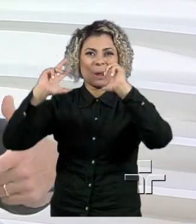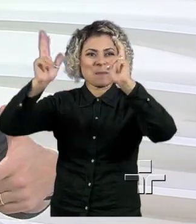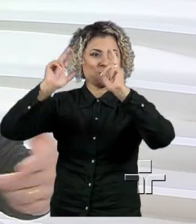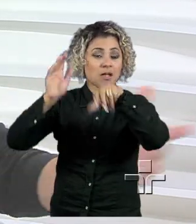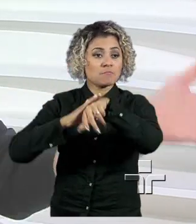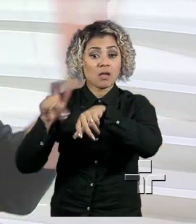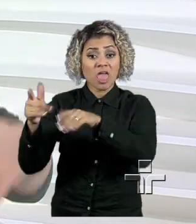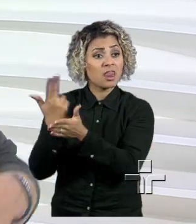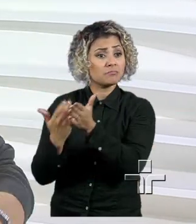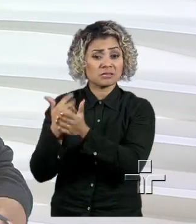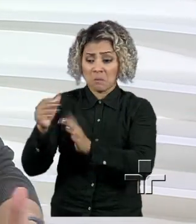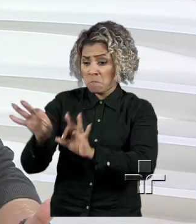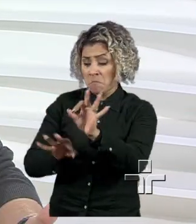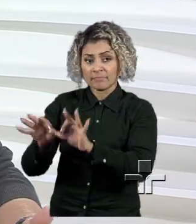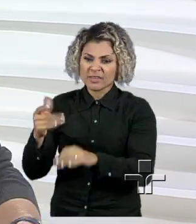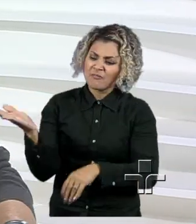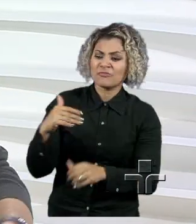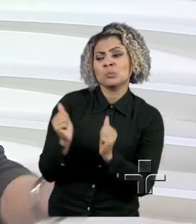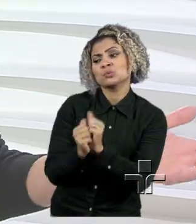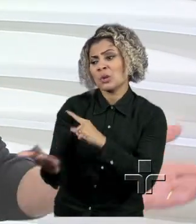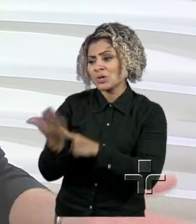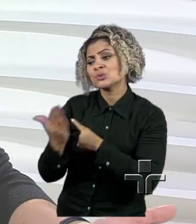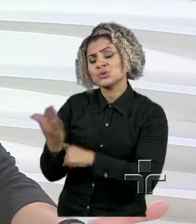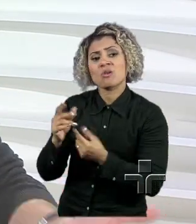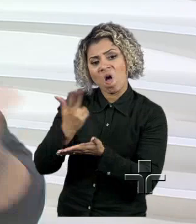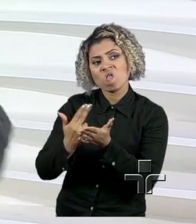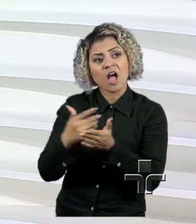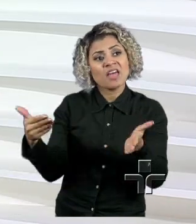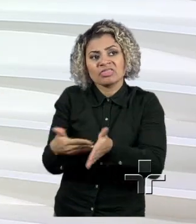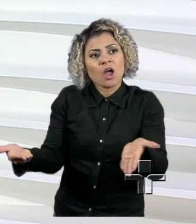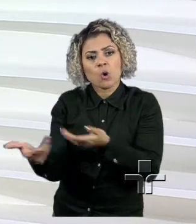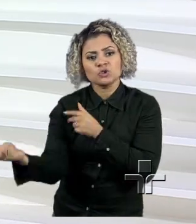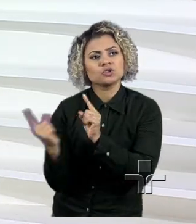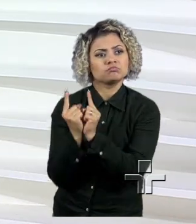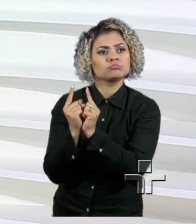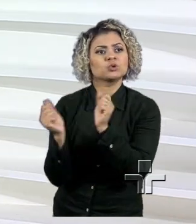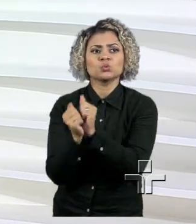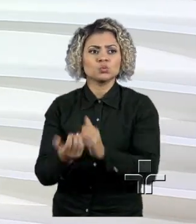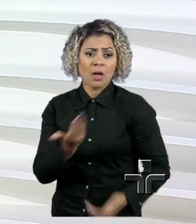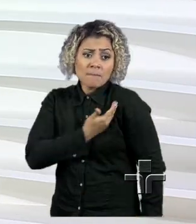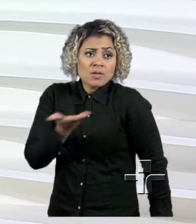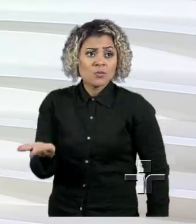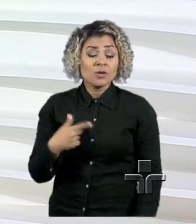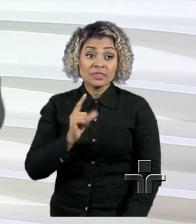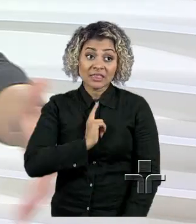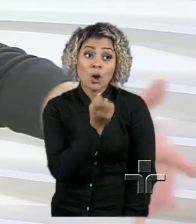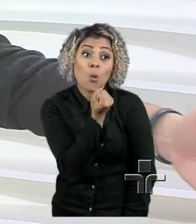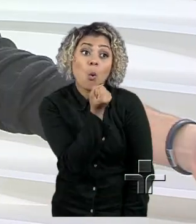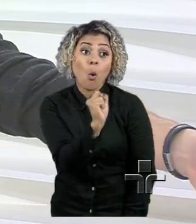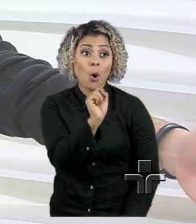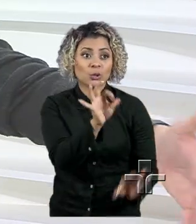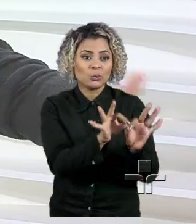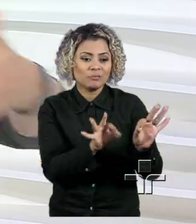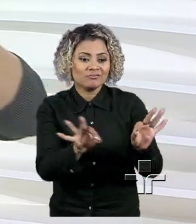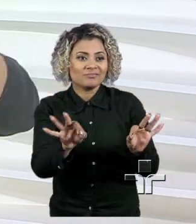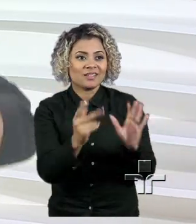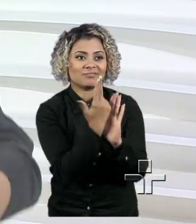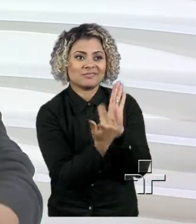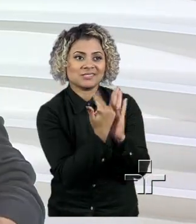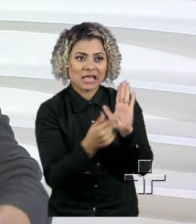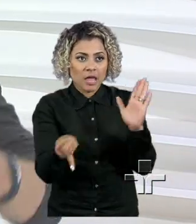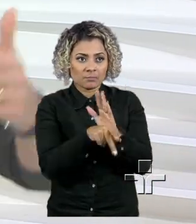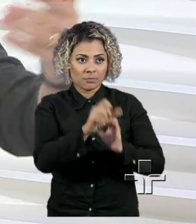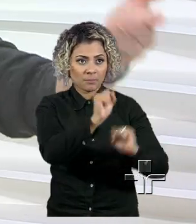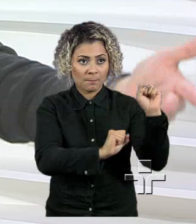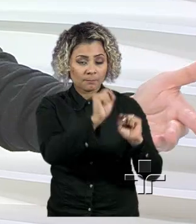grande desenhista. Falei, Rafinha, vamos lá, vamos fazer? E ele está comigo até hoje. Hoje a gente tem 8 designers. Tudo que a gente faz de design na Cacau Show é